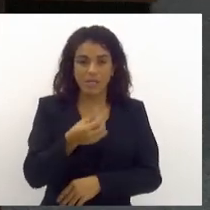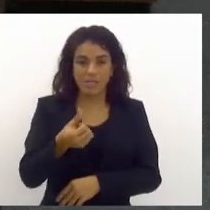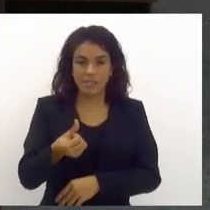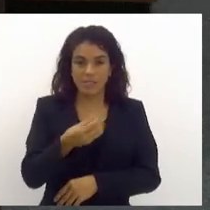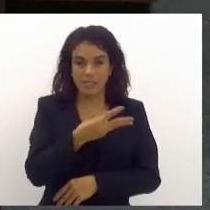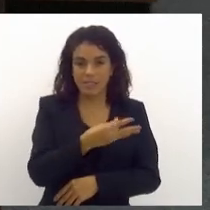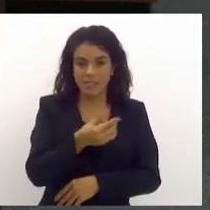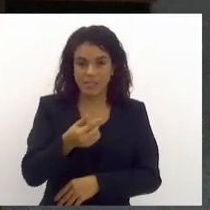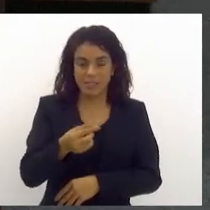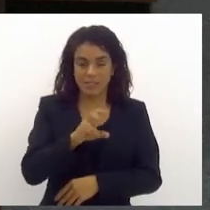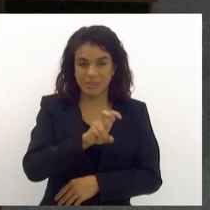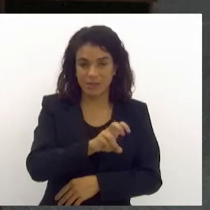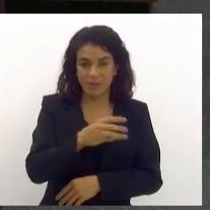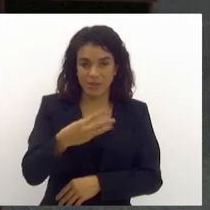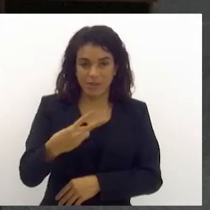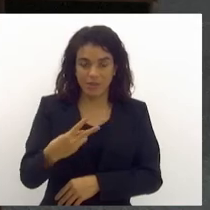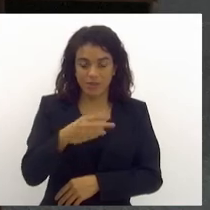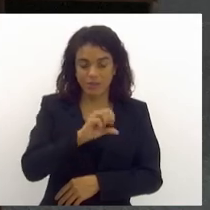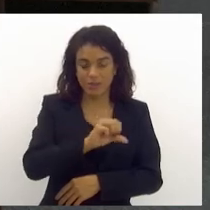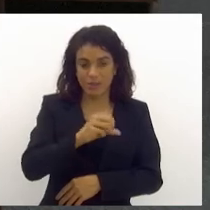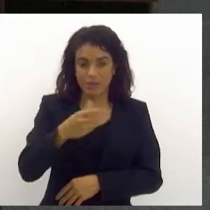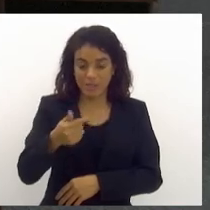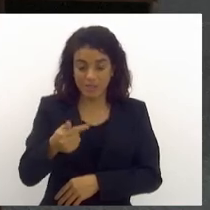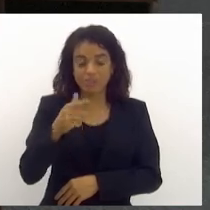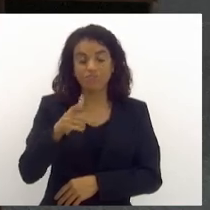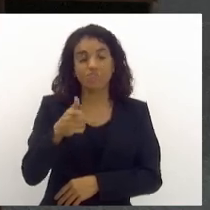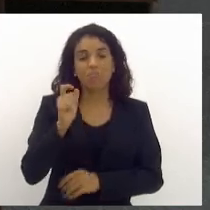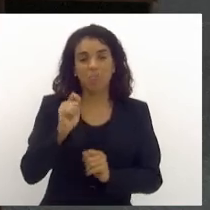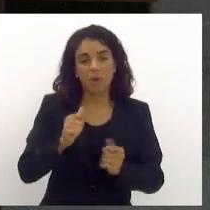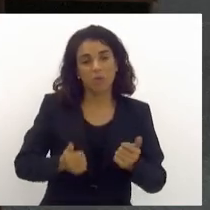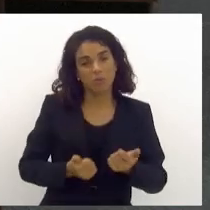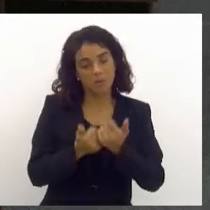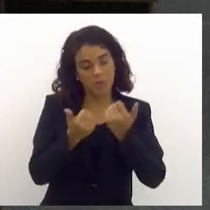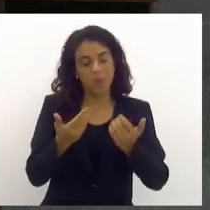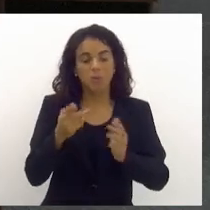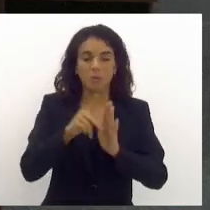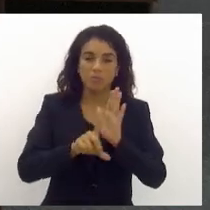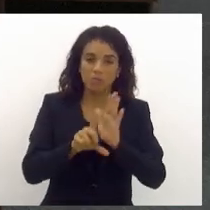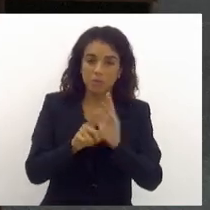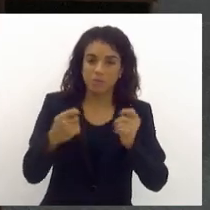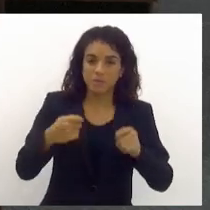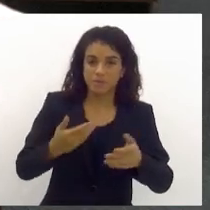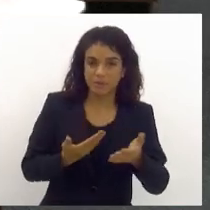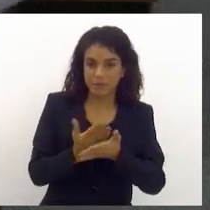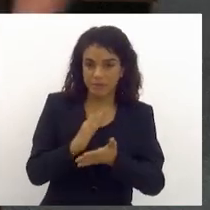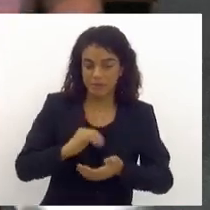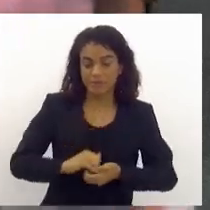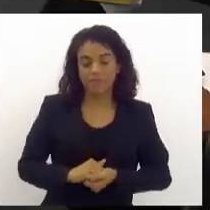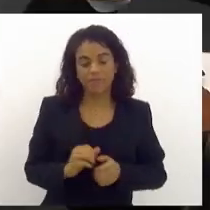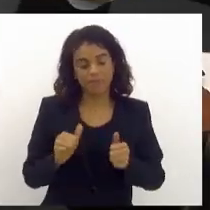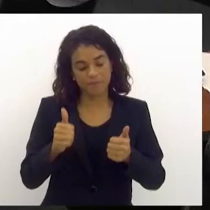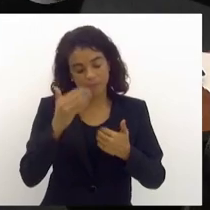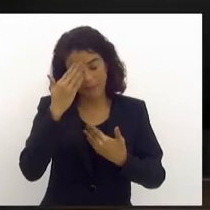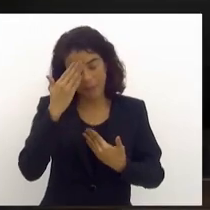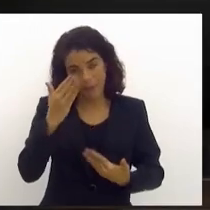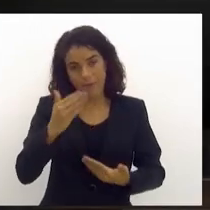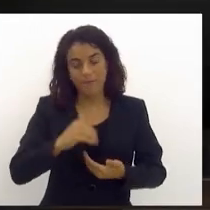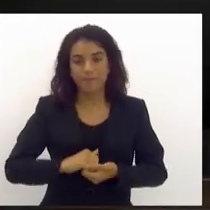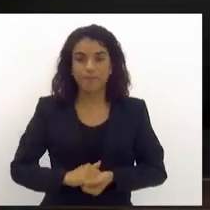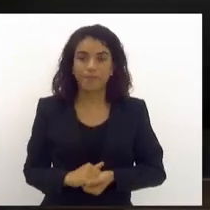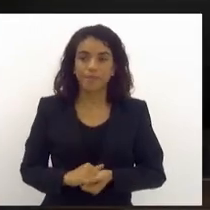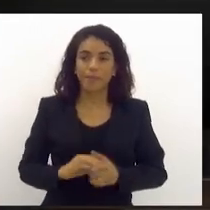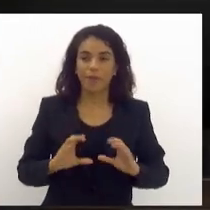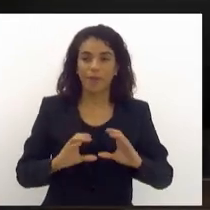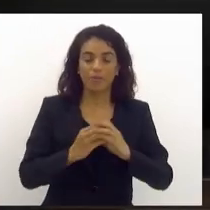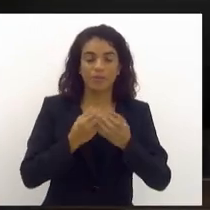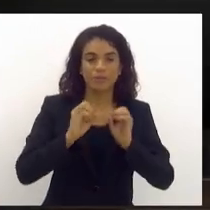52 e 53, no mérito, podem contribuir ao projeto e deveriam ser aprovadas. Muito obrigado, deputada. Pela Comissão de